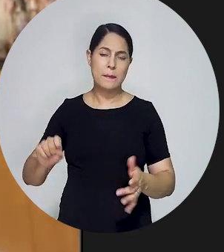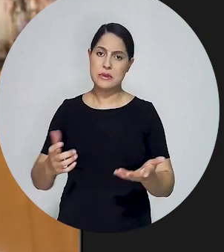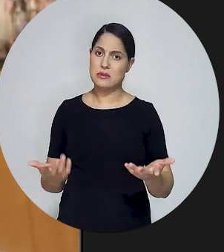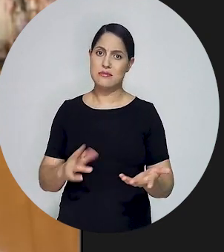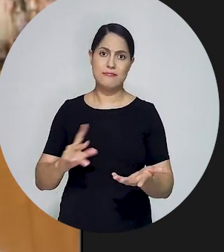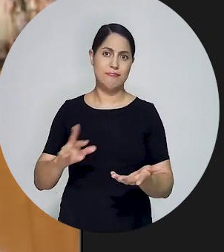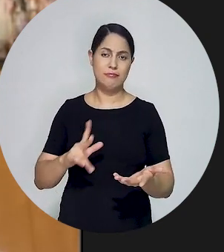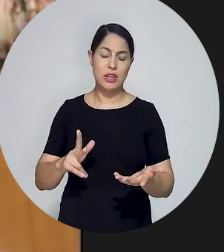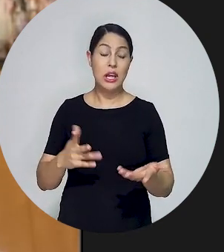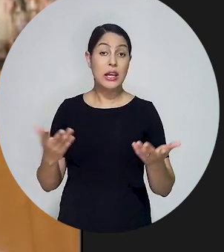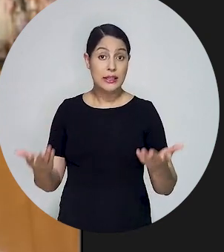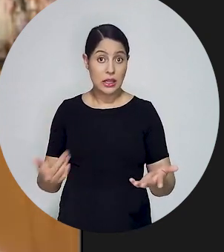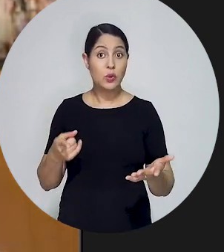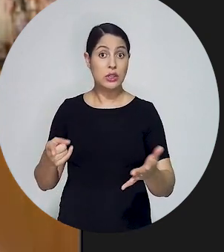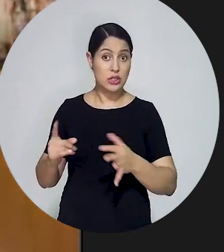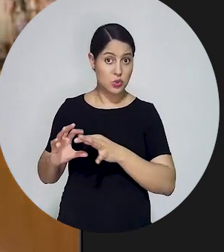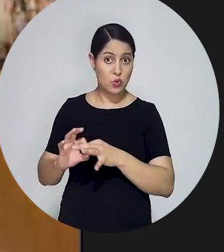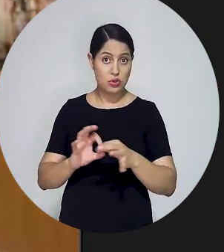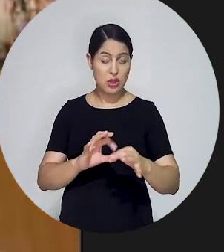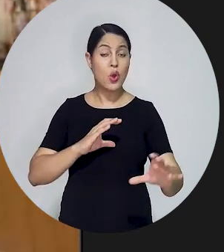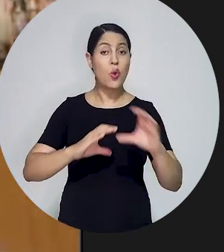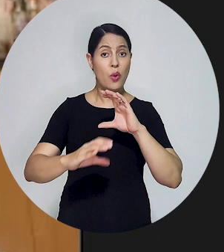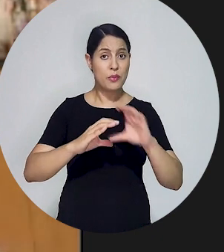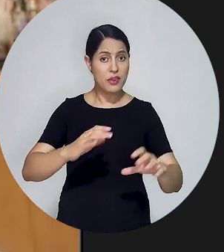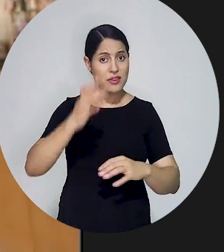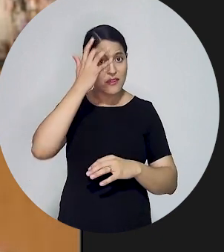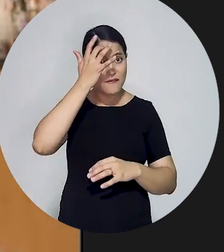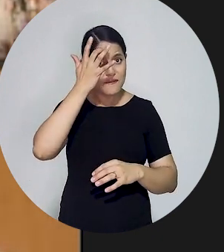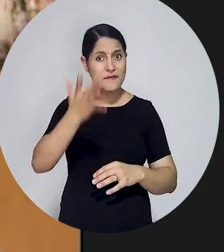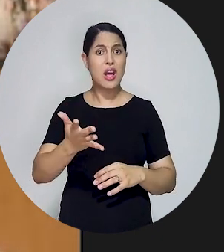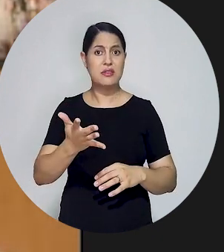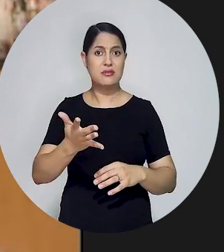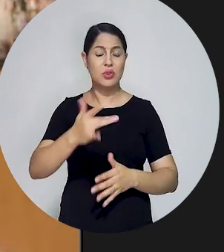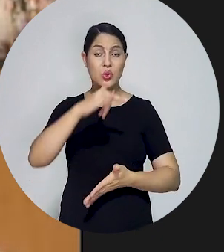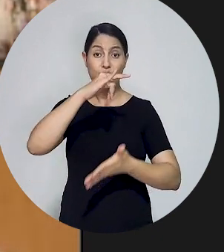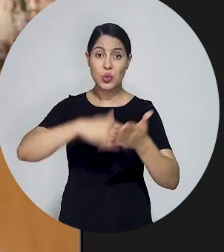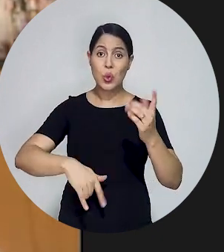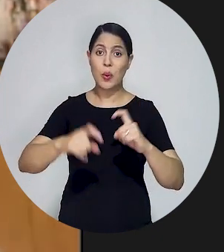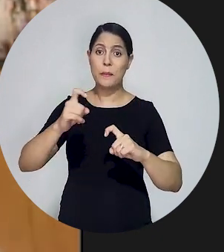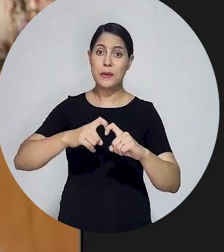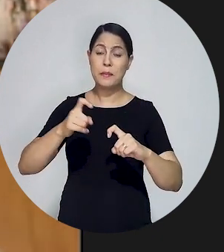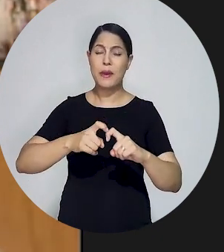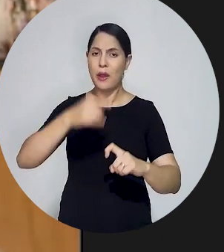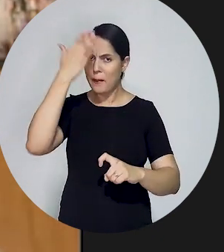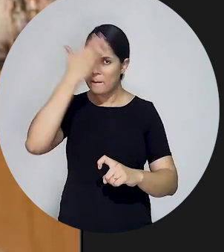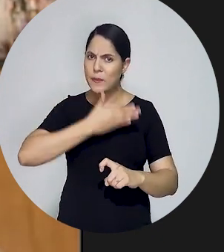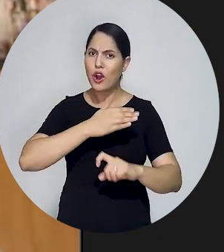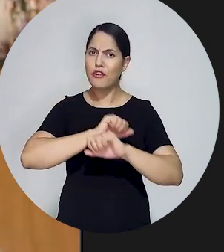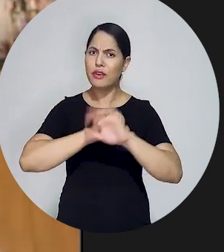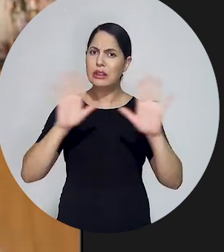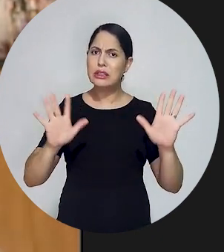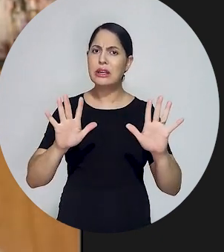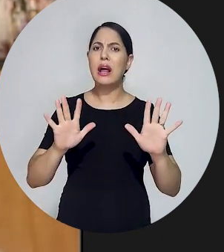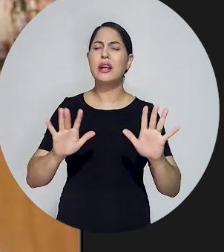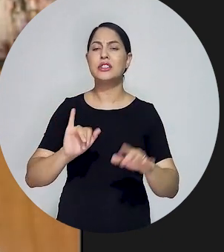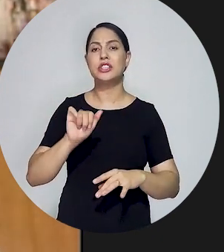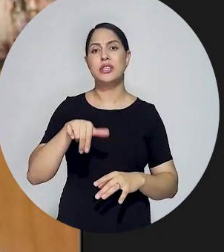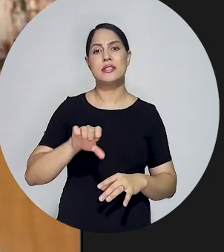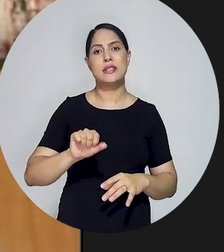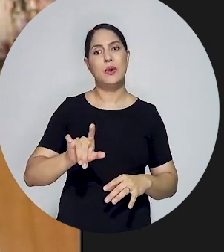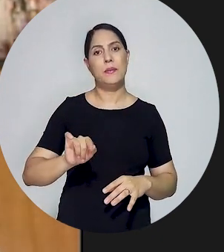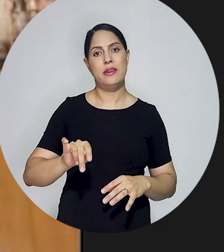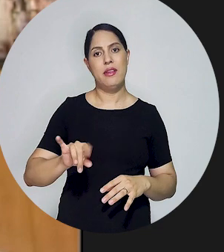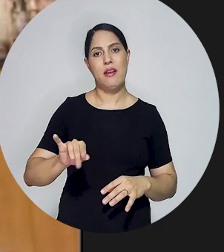um banco de laudos, isso facilita essa comunicação para que se possa utilizar esses laudos técnicos a fim de comprovar